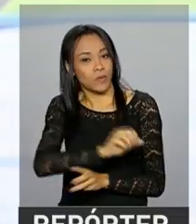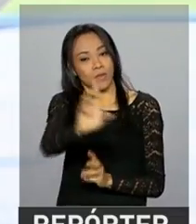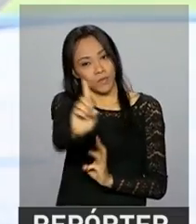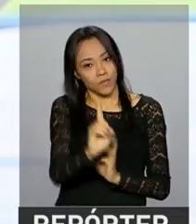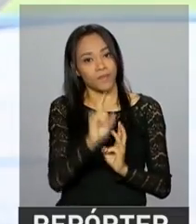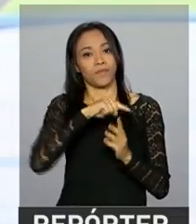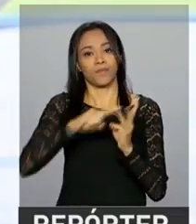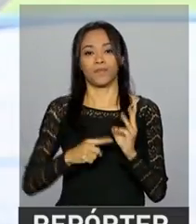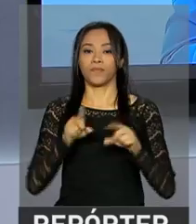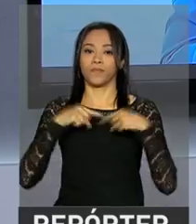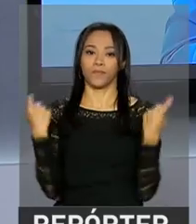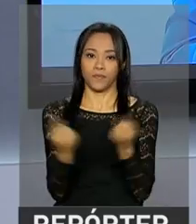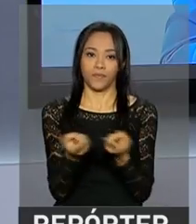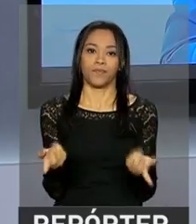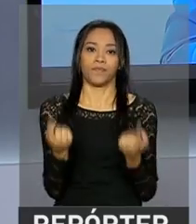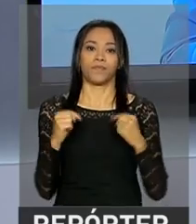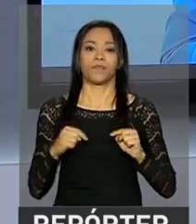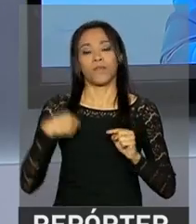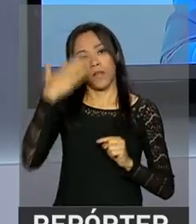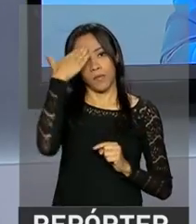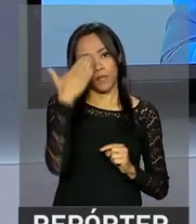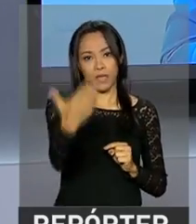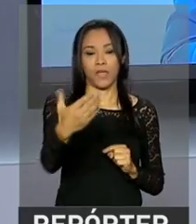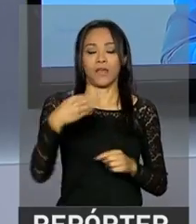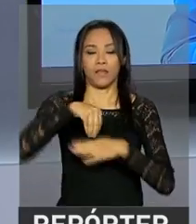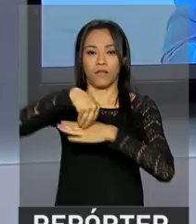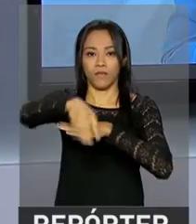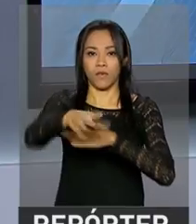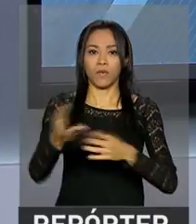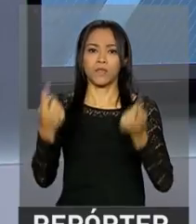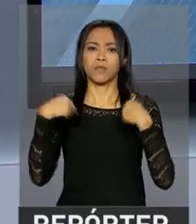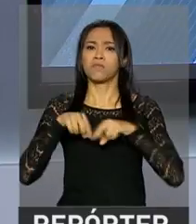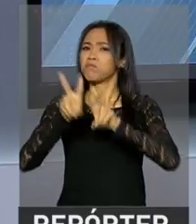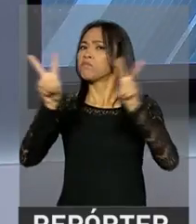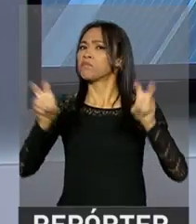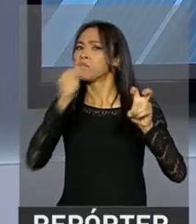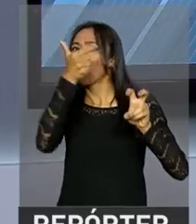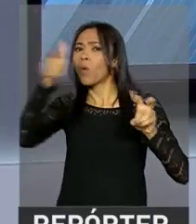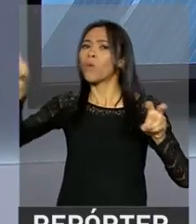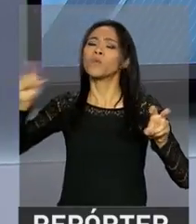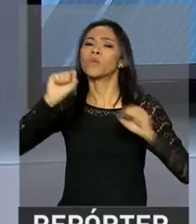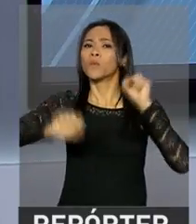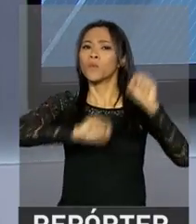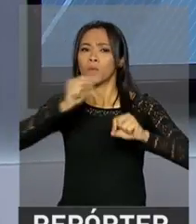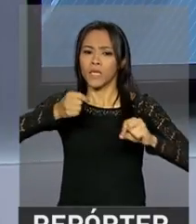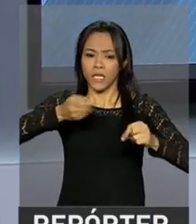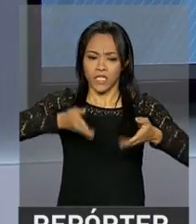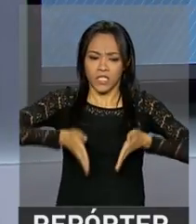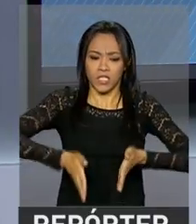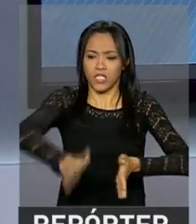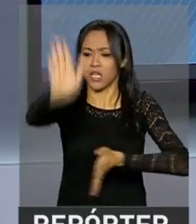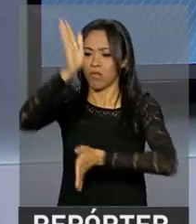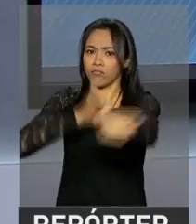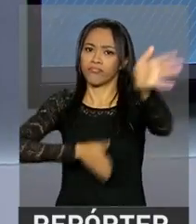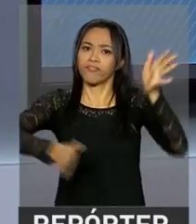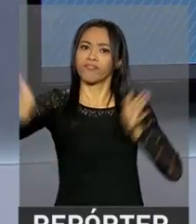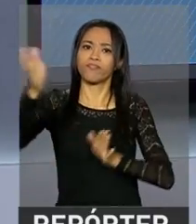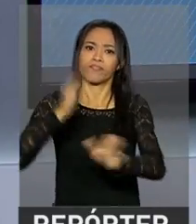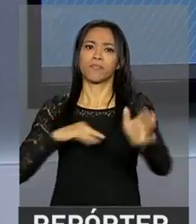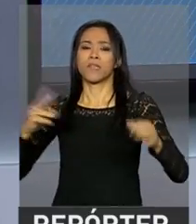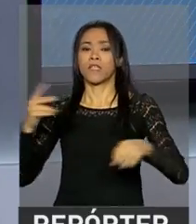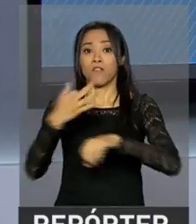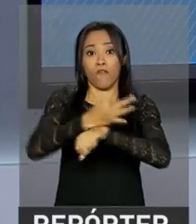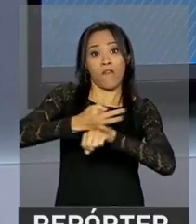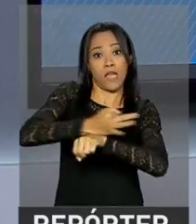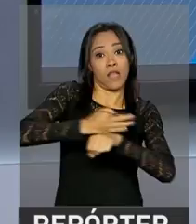leandra com você porque está obrigado pelas suas informações falar agora sobre as estradas durante o feriado o número de acidentes